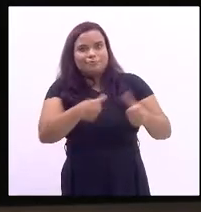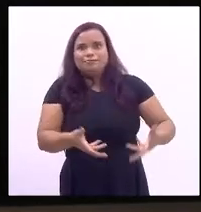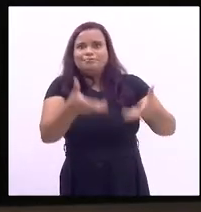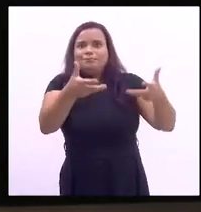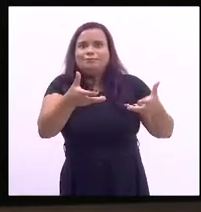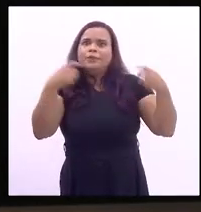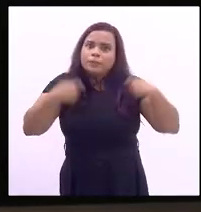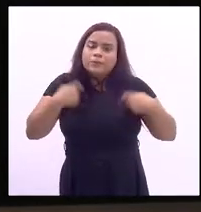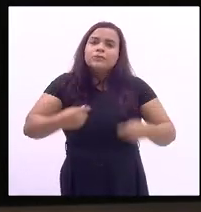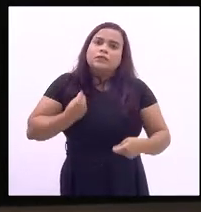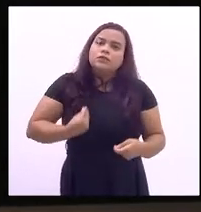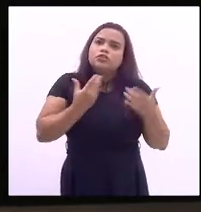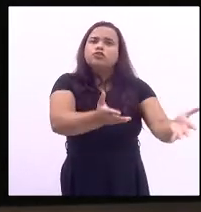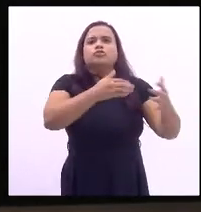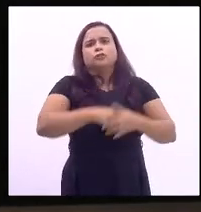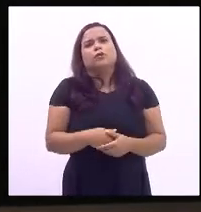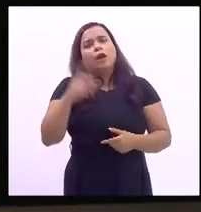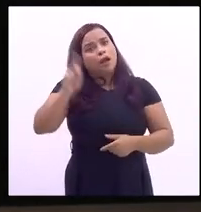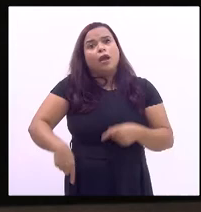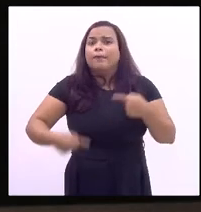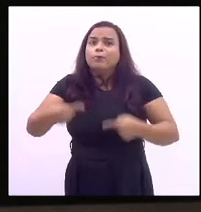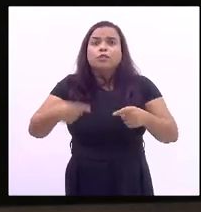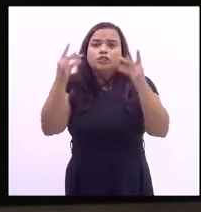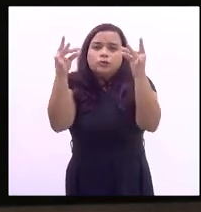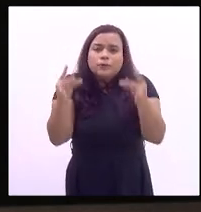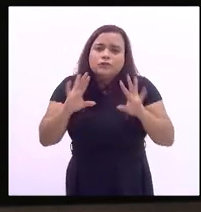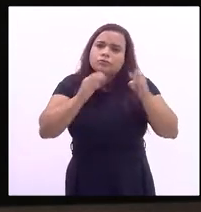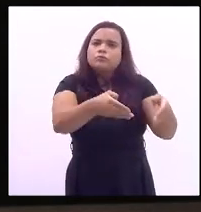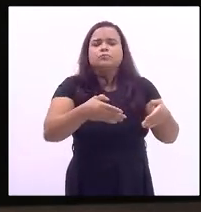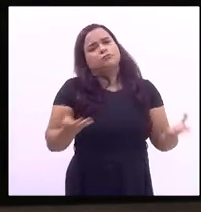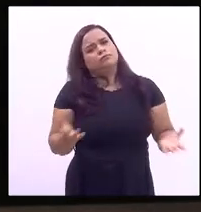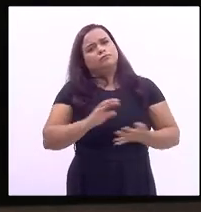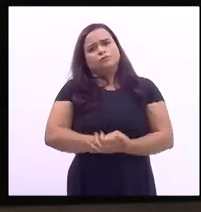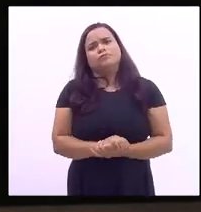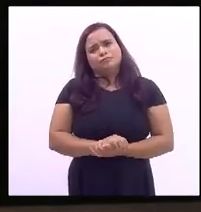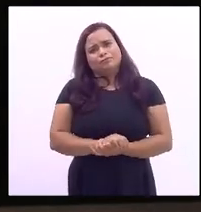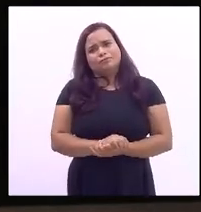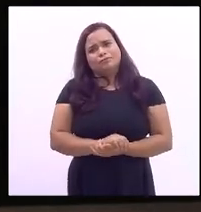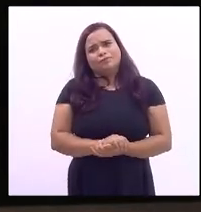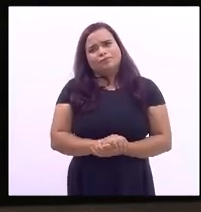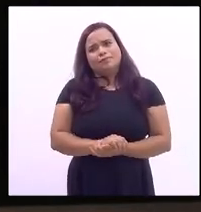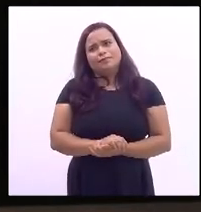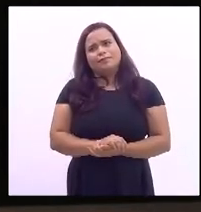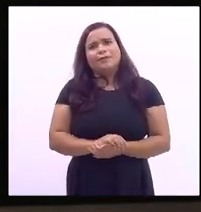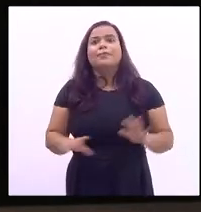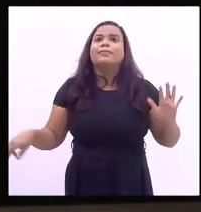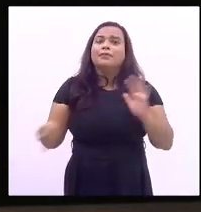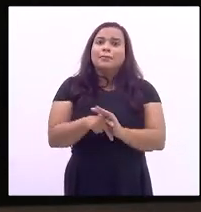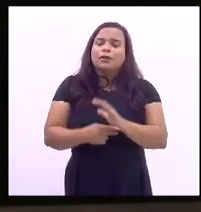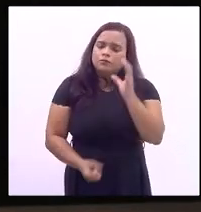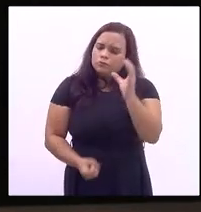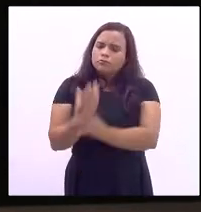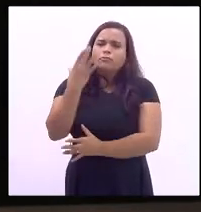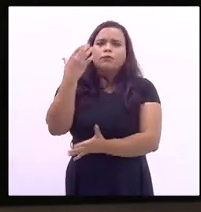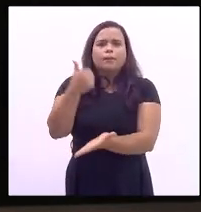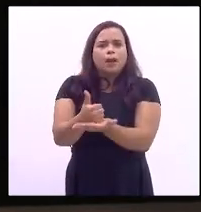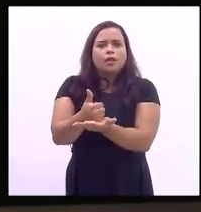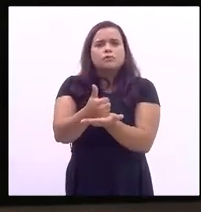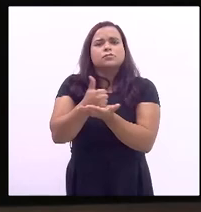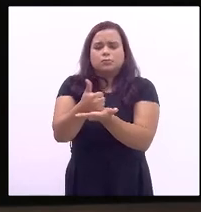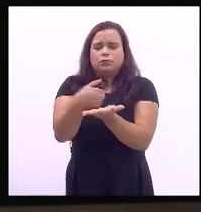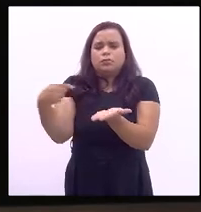Tem que existir é uma política específica na a construída na paz do